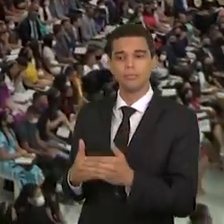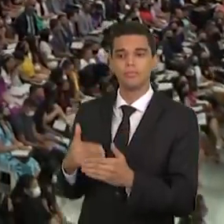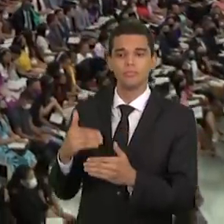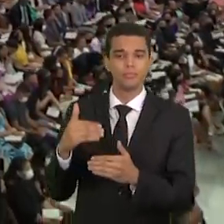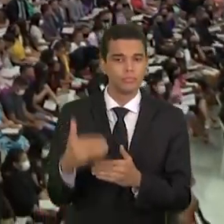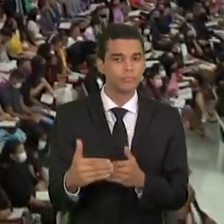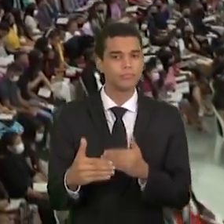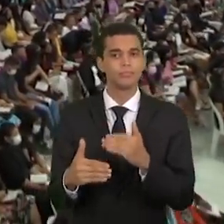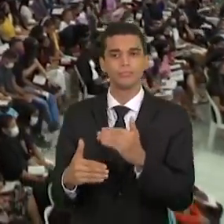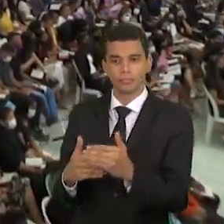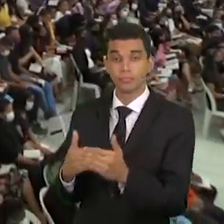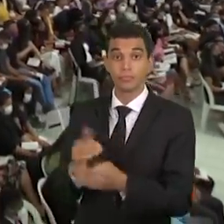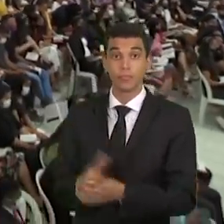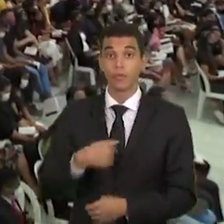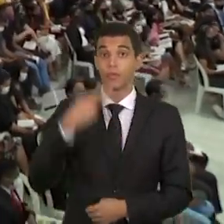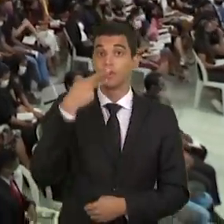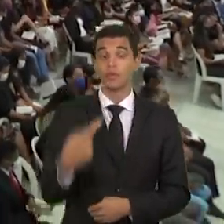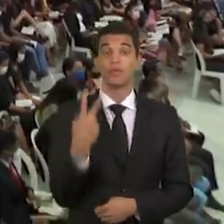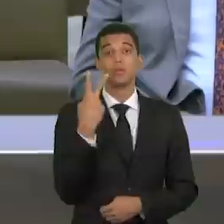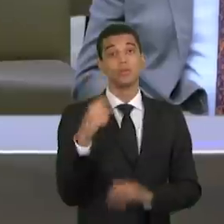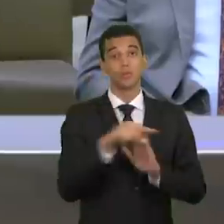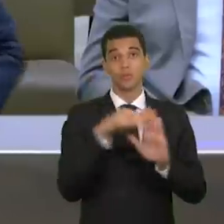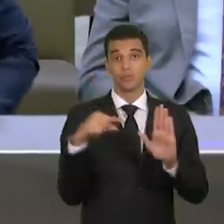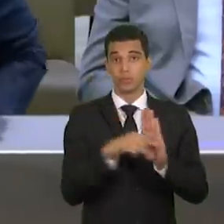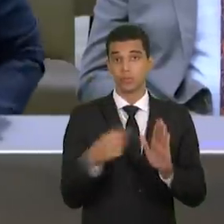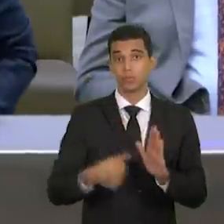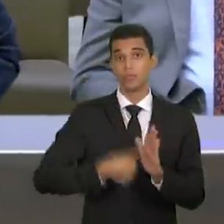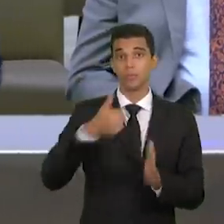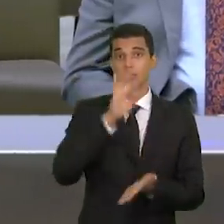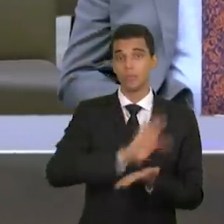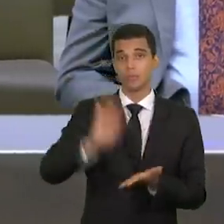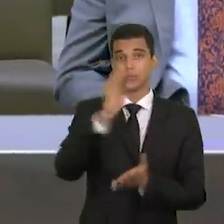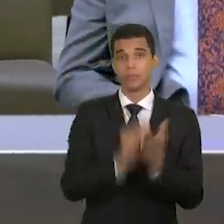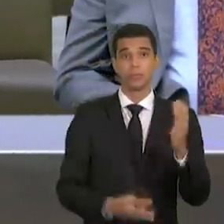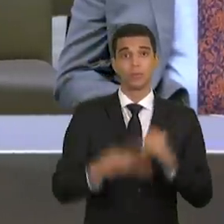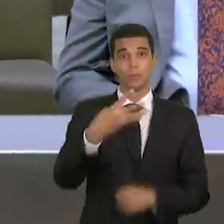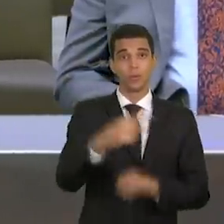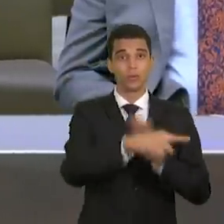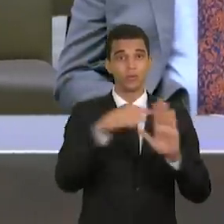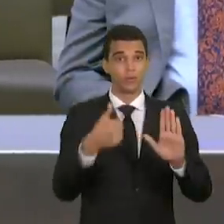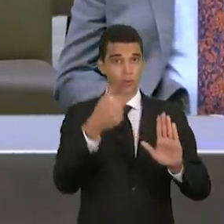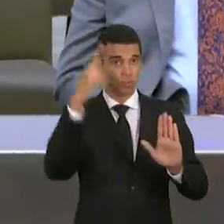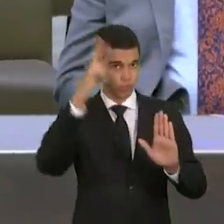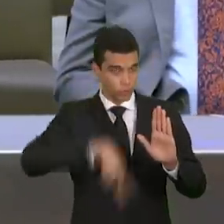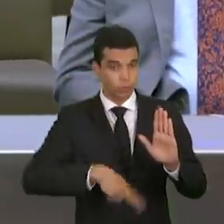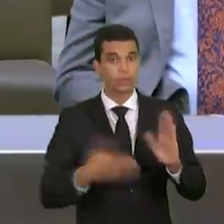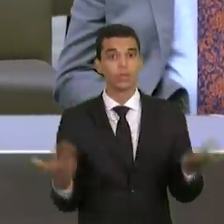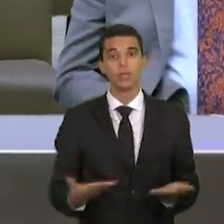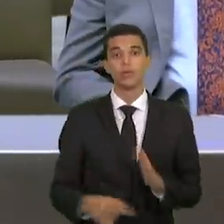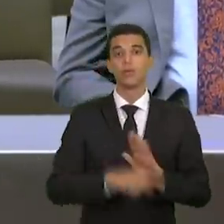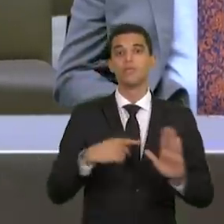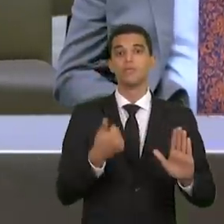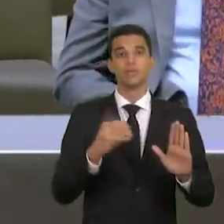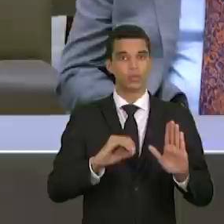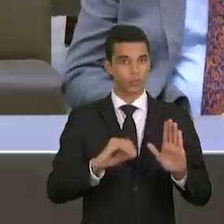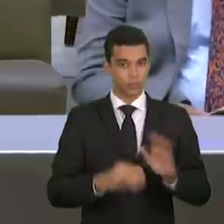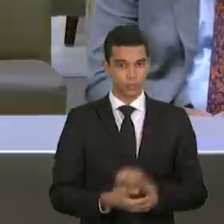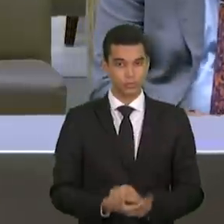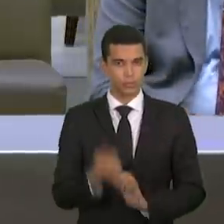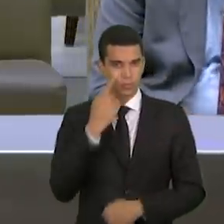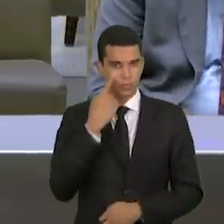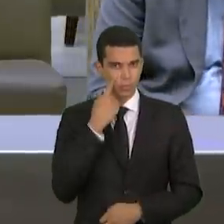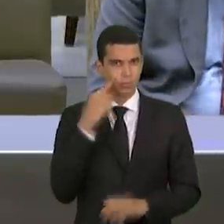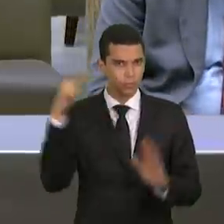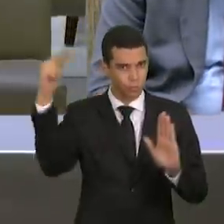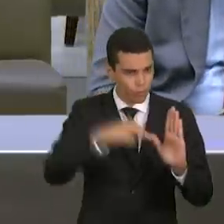E eu citei dois versículos em 1 Tessalonicenses 4. Li o 1 e agora quero ler com vocês o 10. Olhe para o